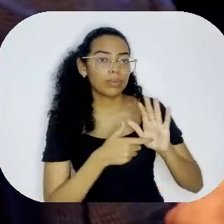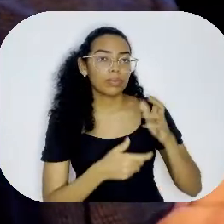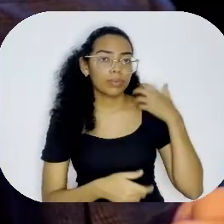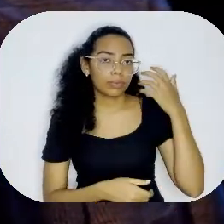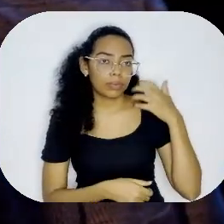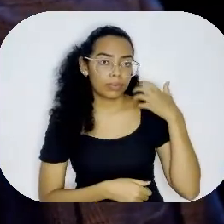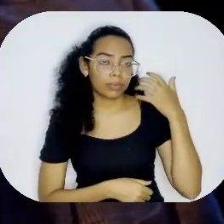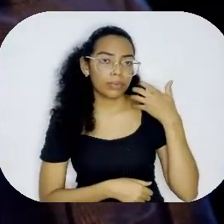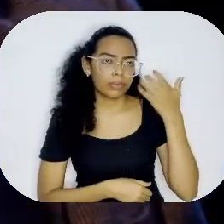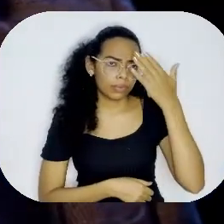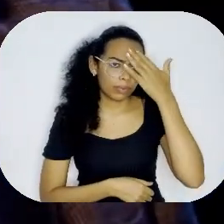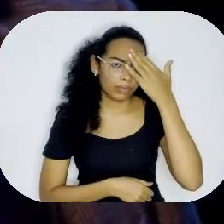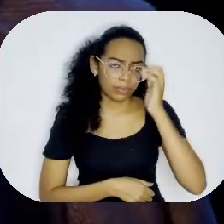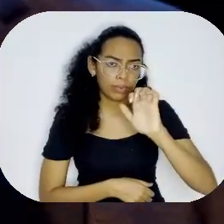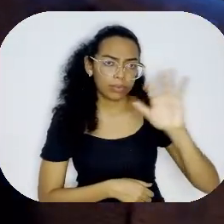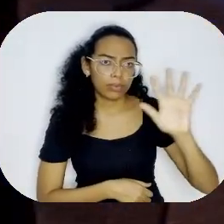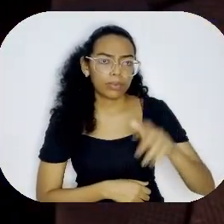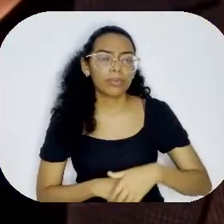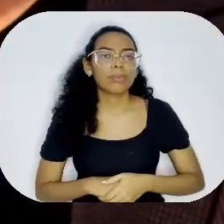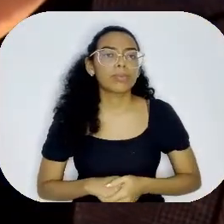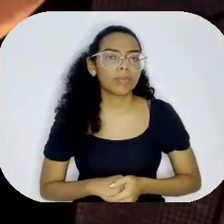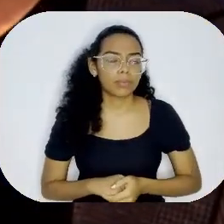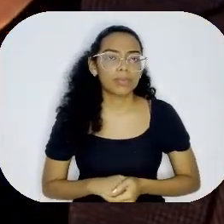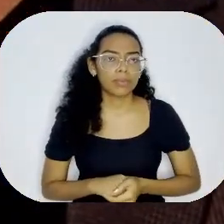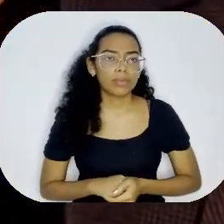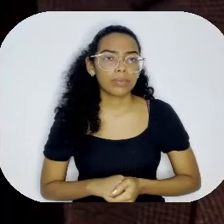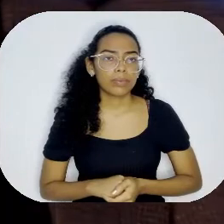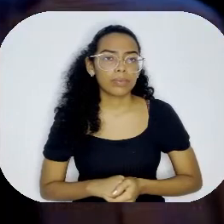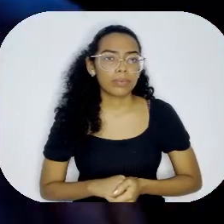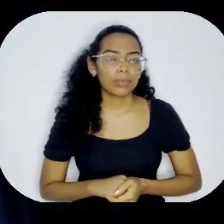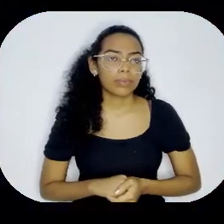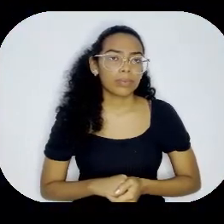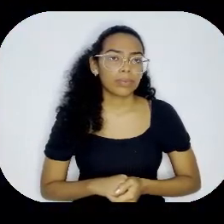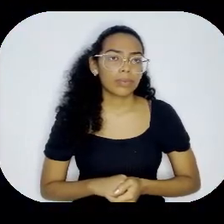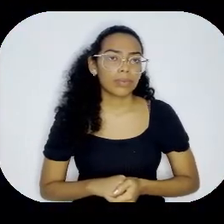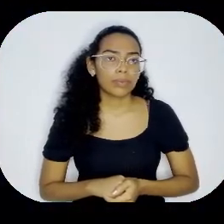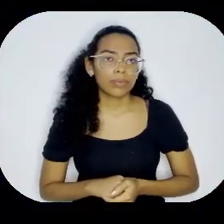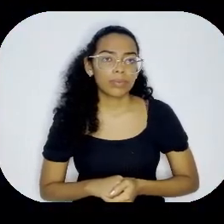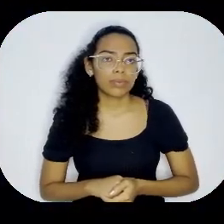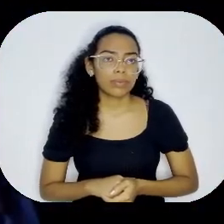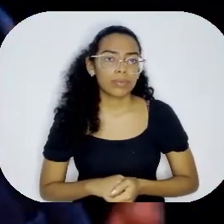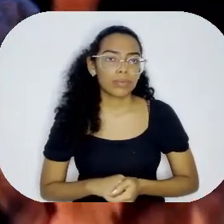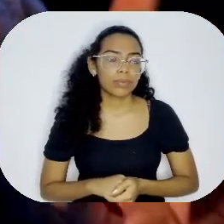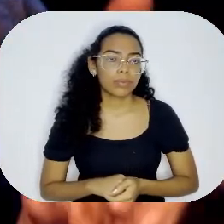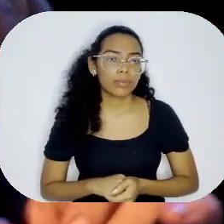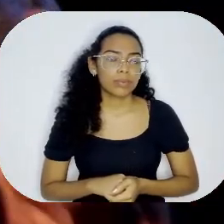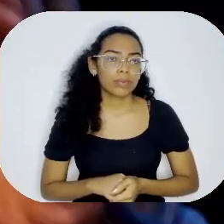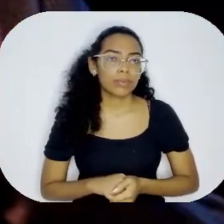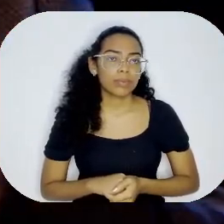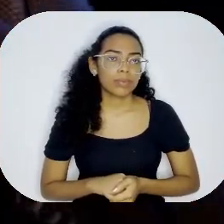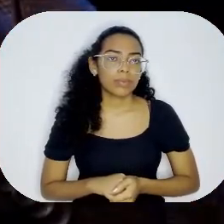colecionar música. Eu entendo? Sim, você coleciona música. Coleciona.